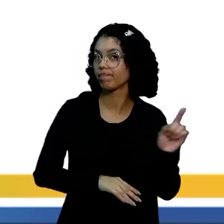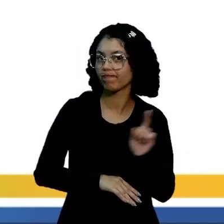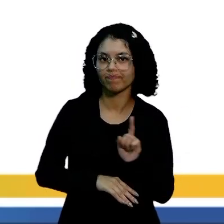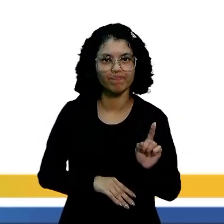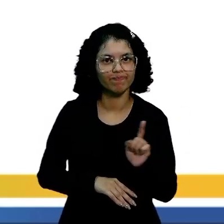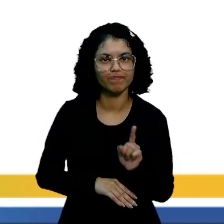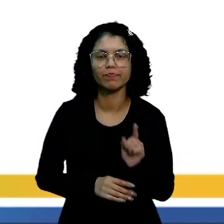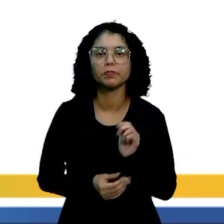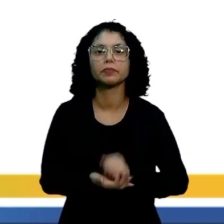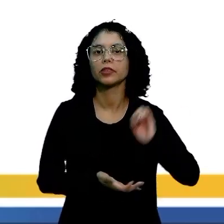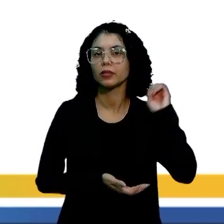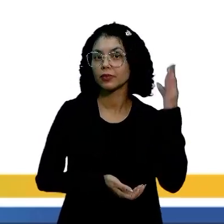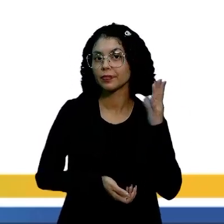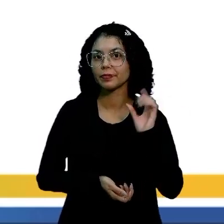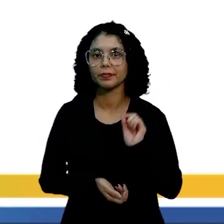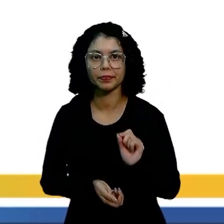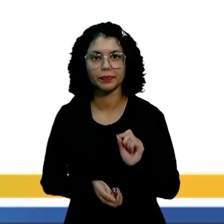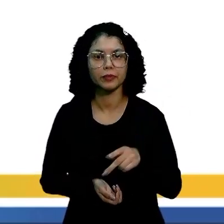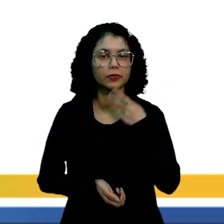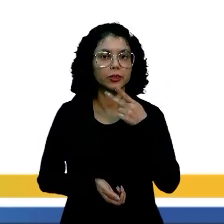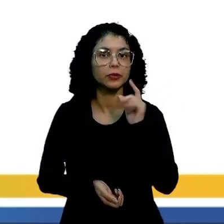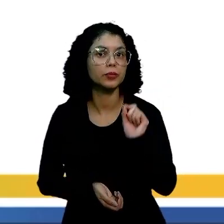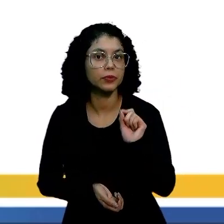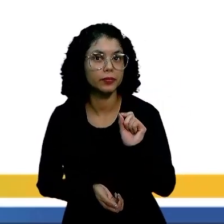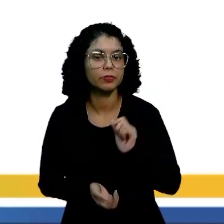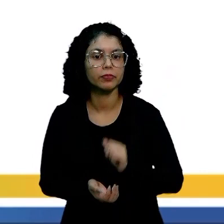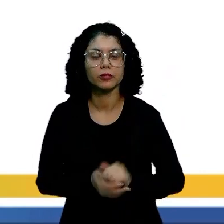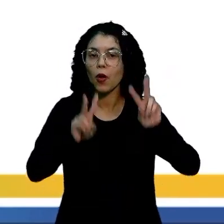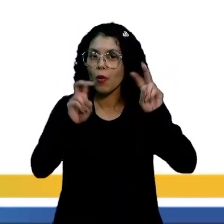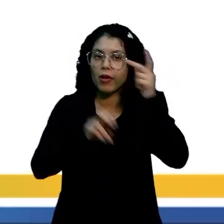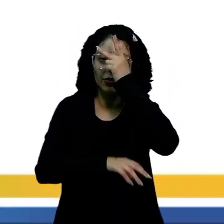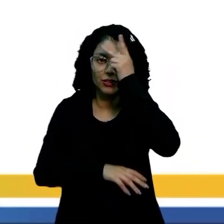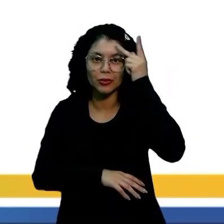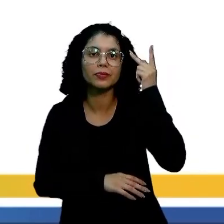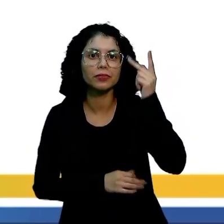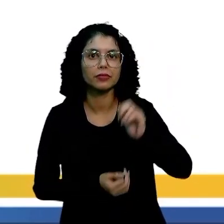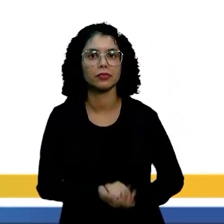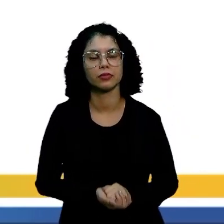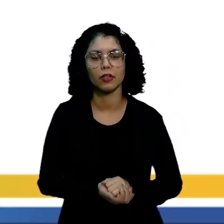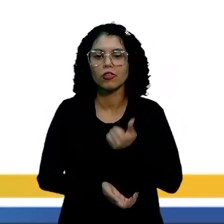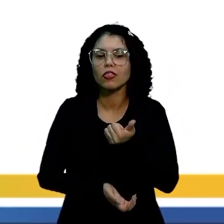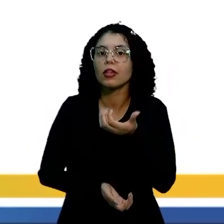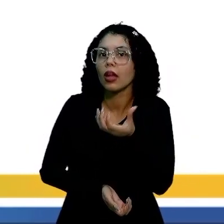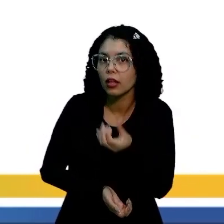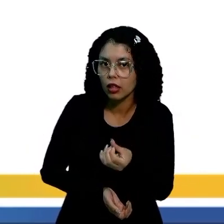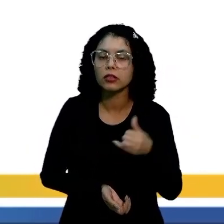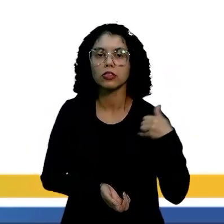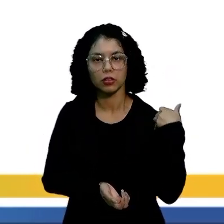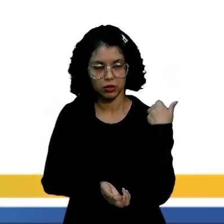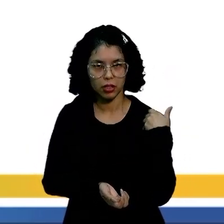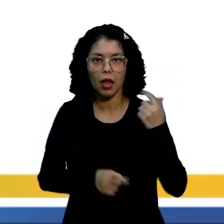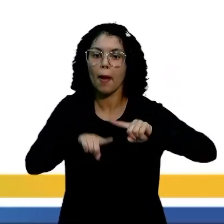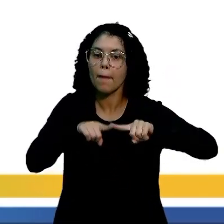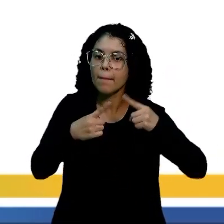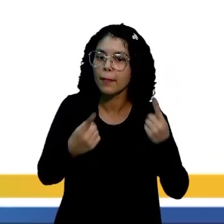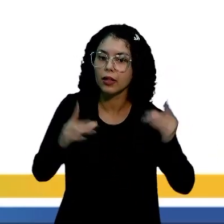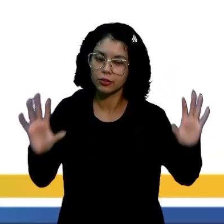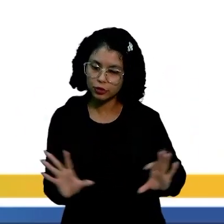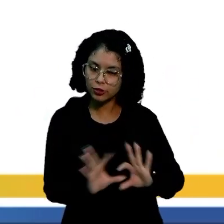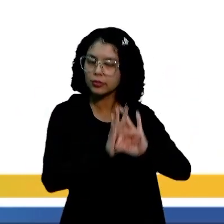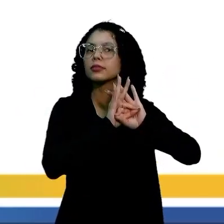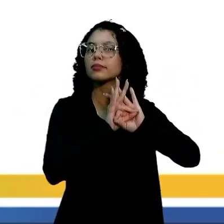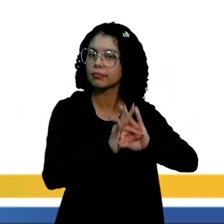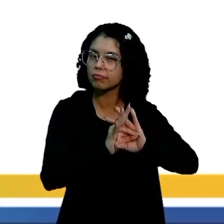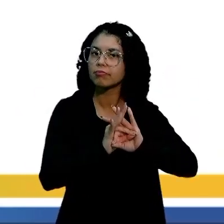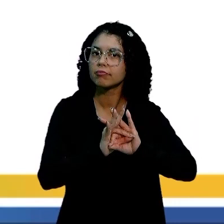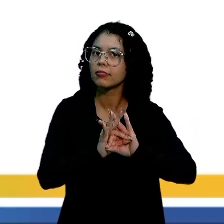Não, nesse caso aí está falando sobre as pessoas de 16 anos, porém não está relacionada